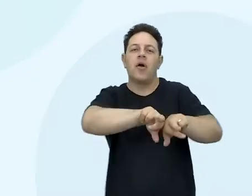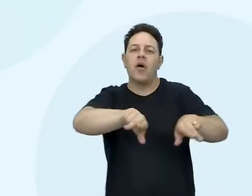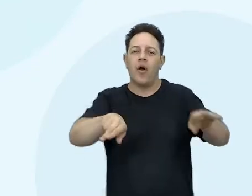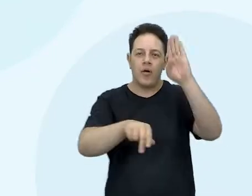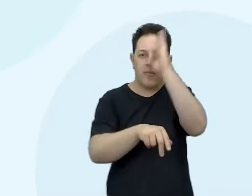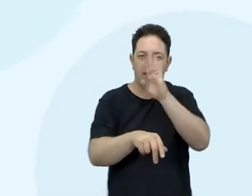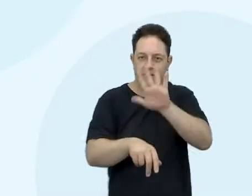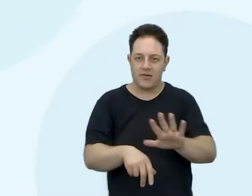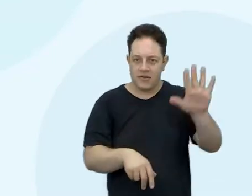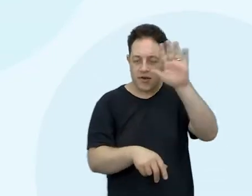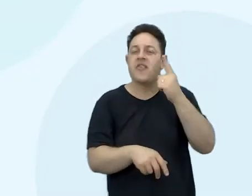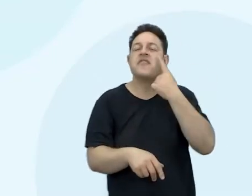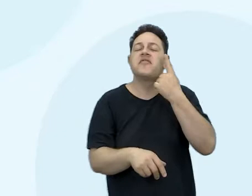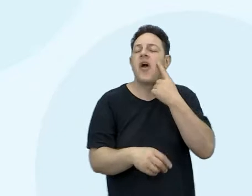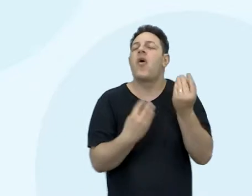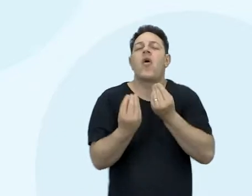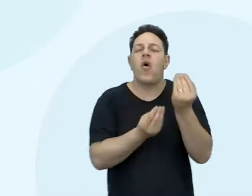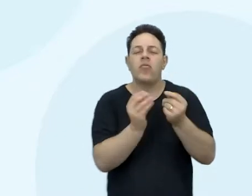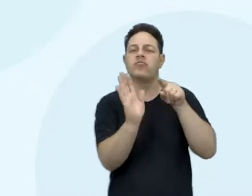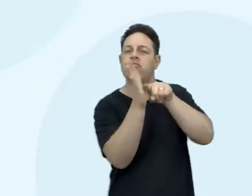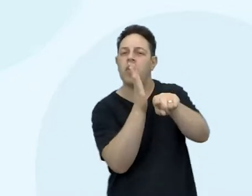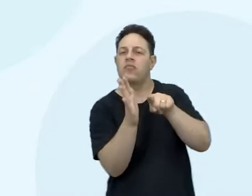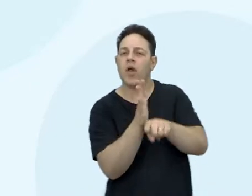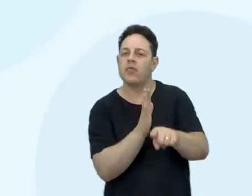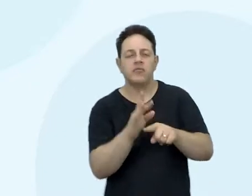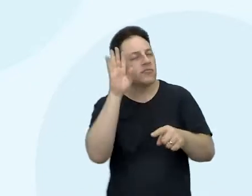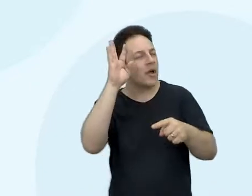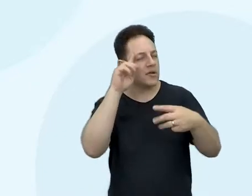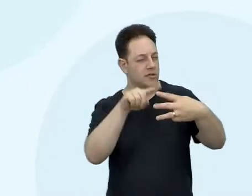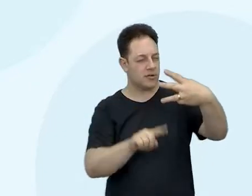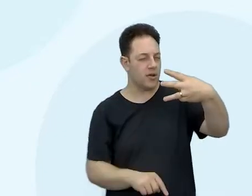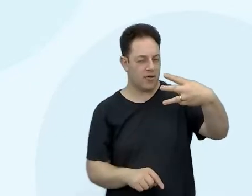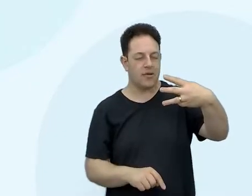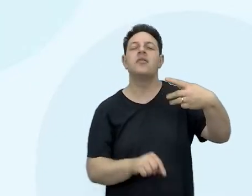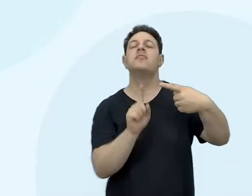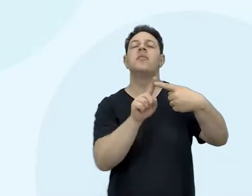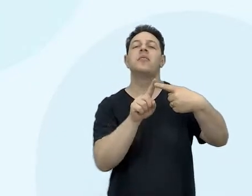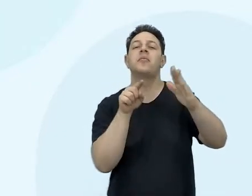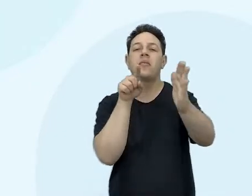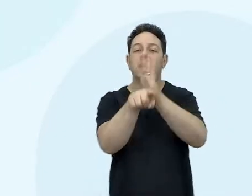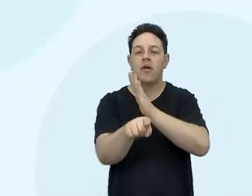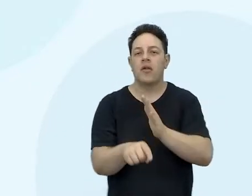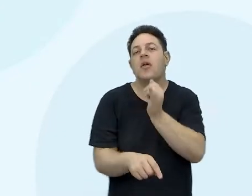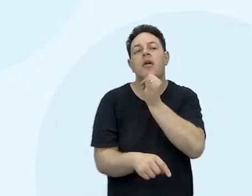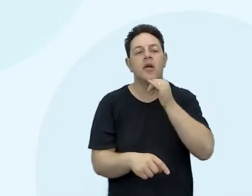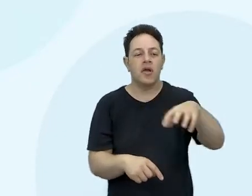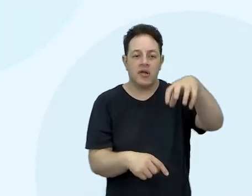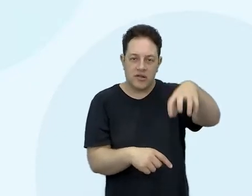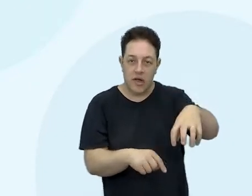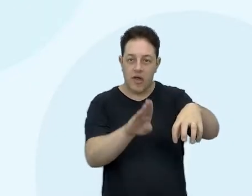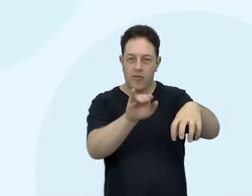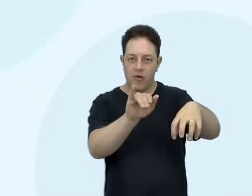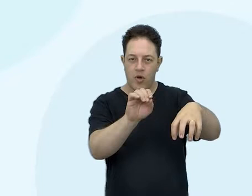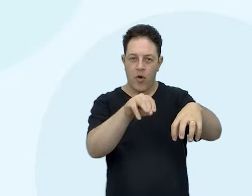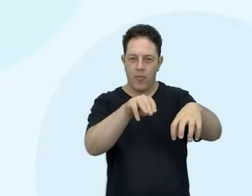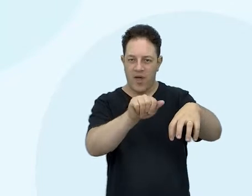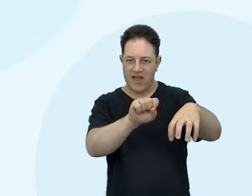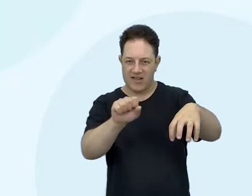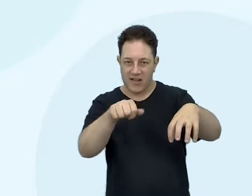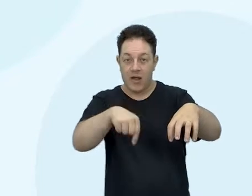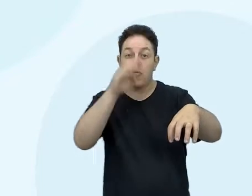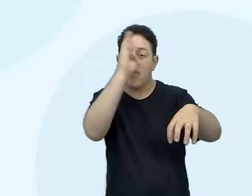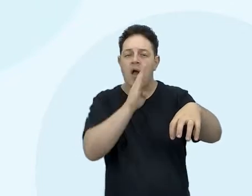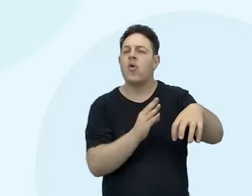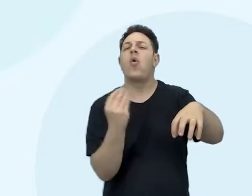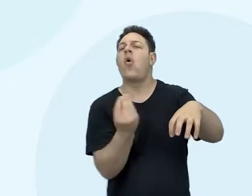tentar responder essas seguintes perguntas aí. 3 questões, Qual a situação do setor de biomassa no Brasil? O